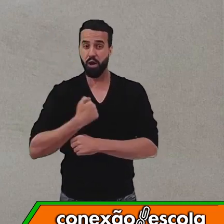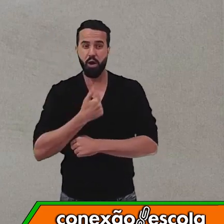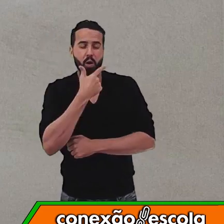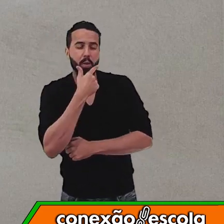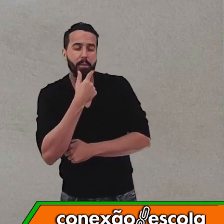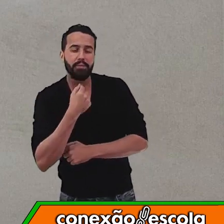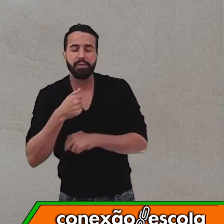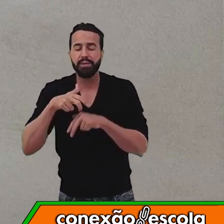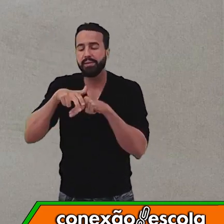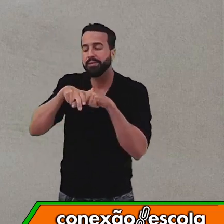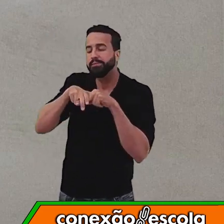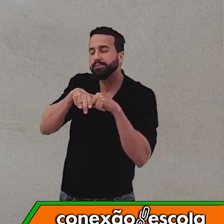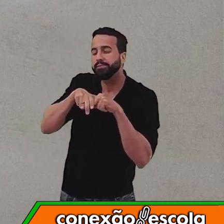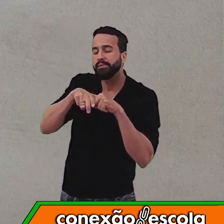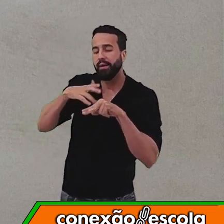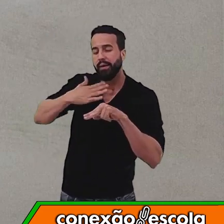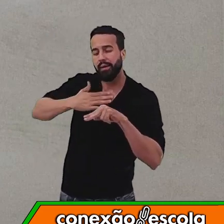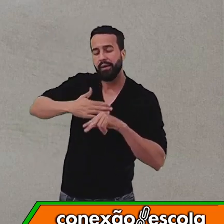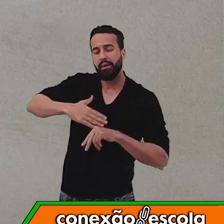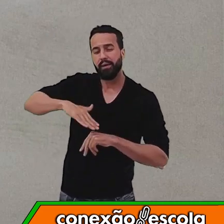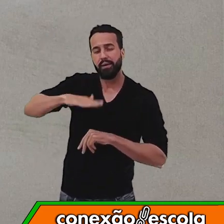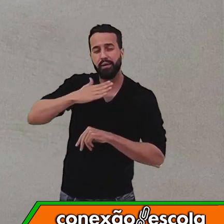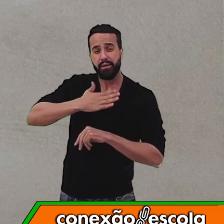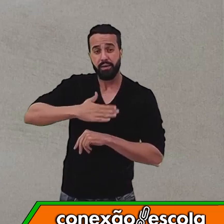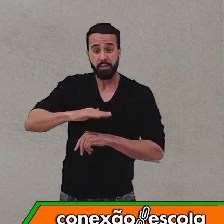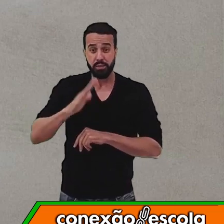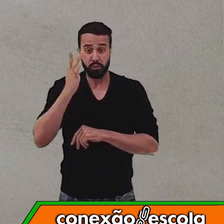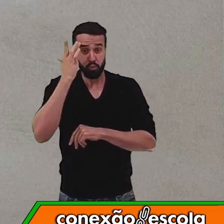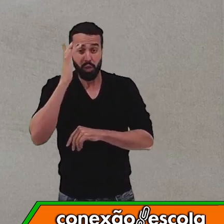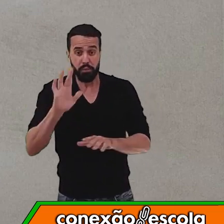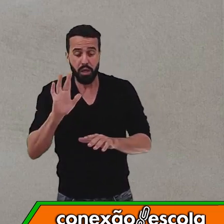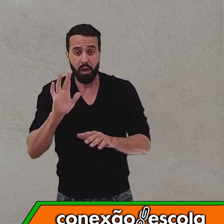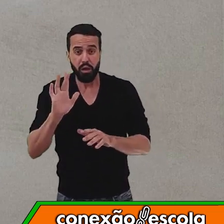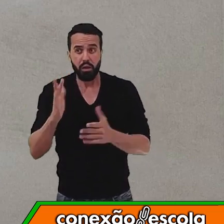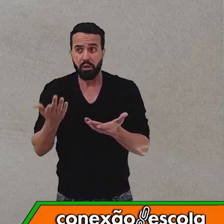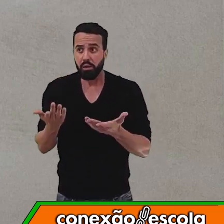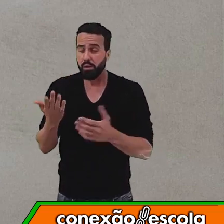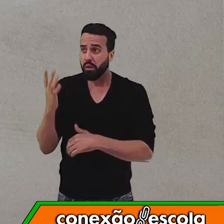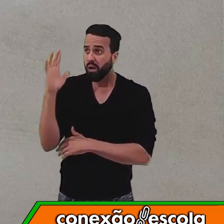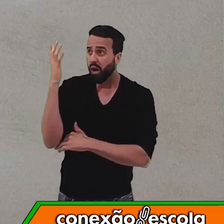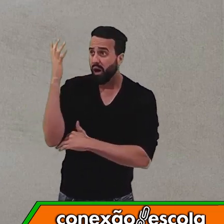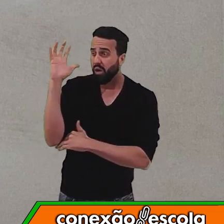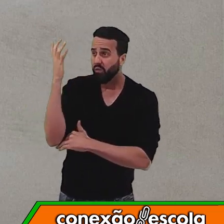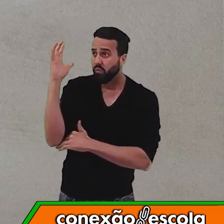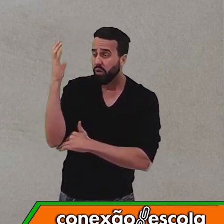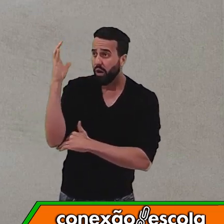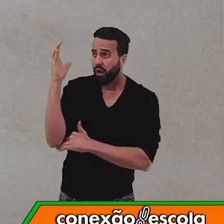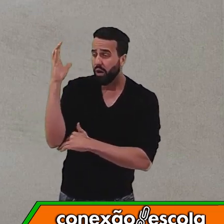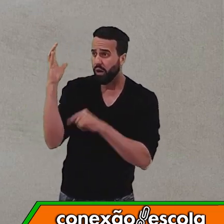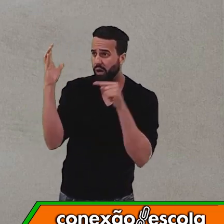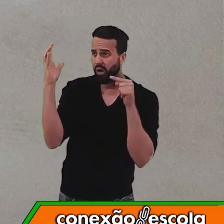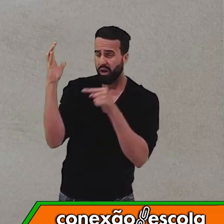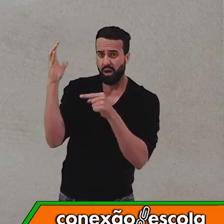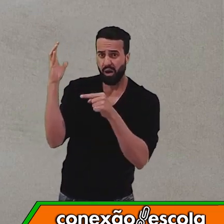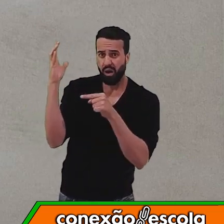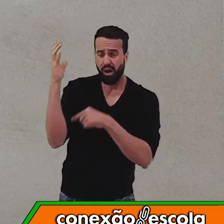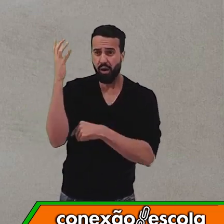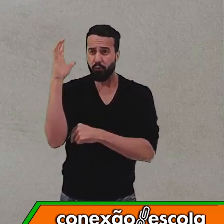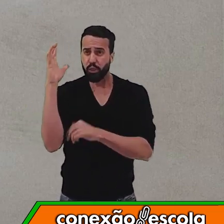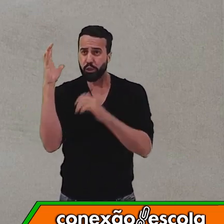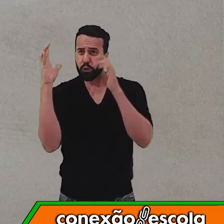estava repousando não sabia se ela era uma árvore que